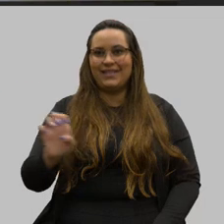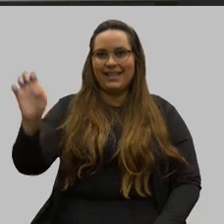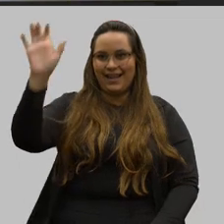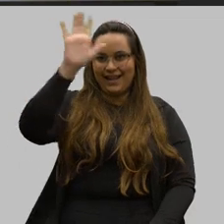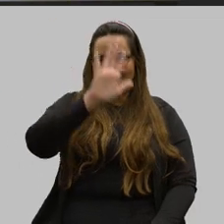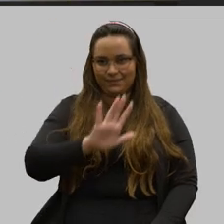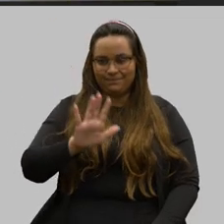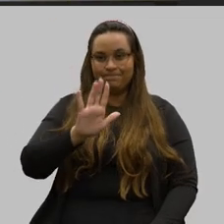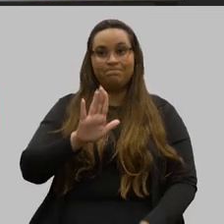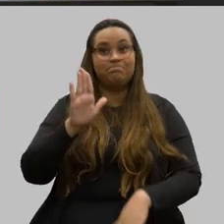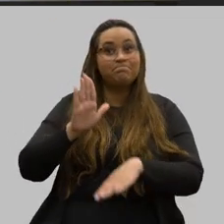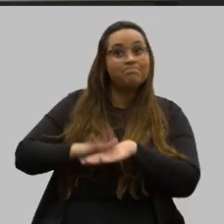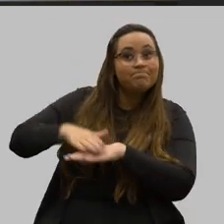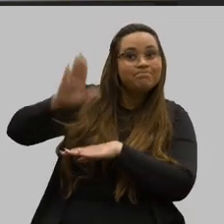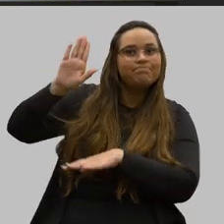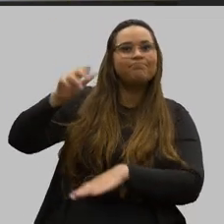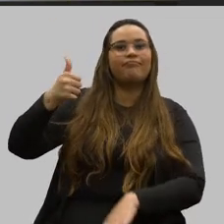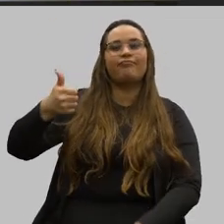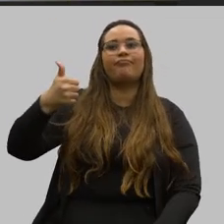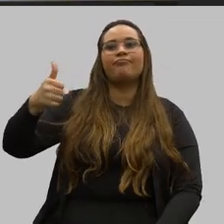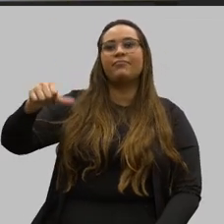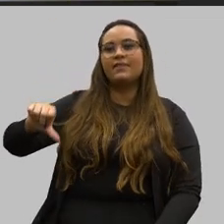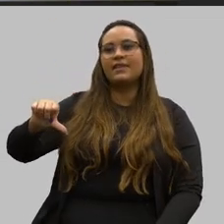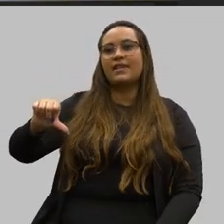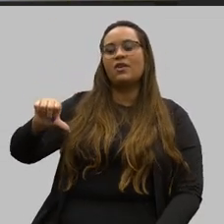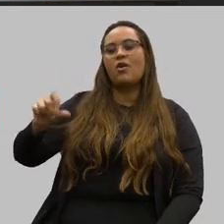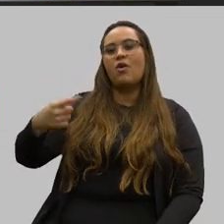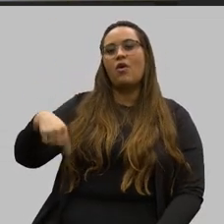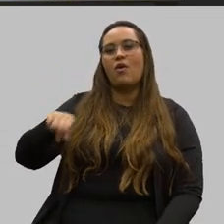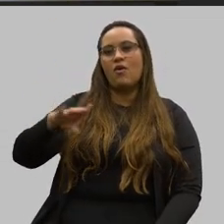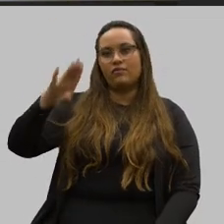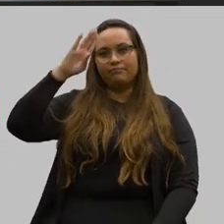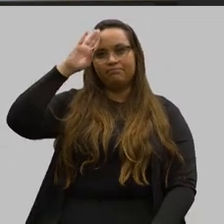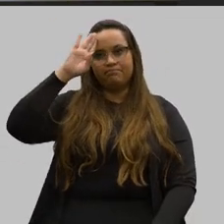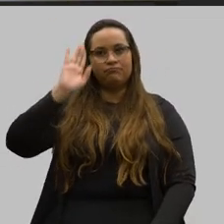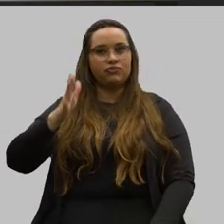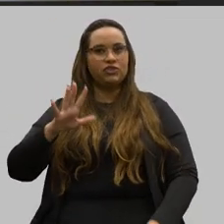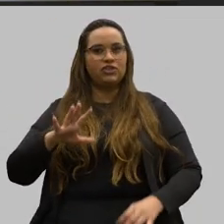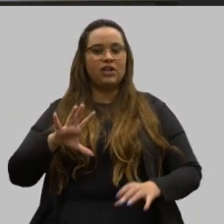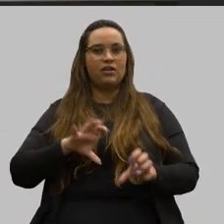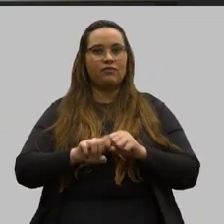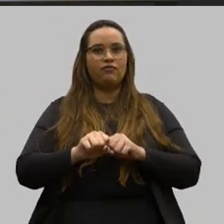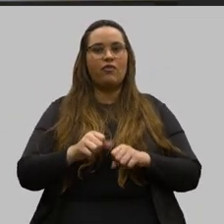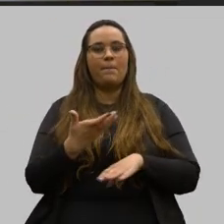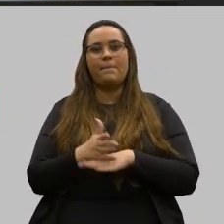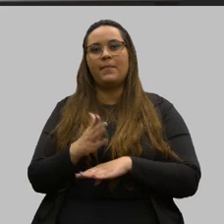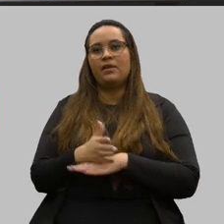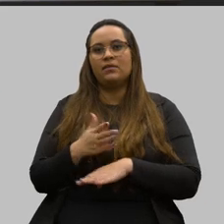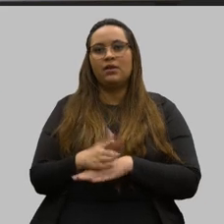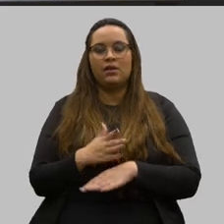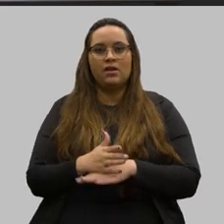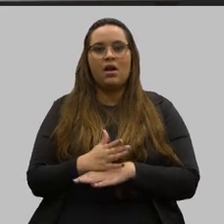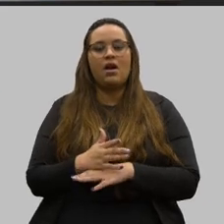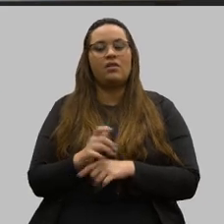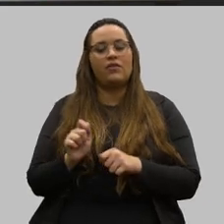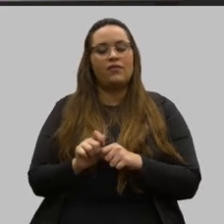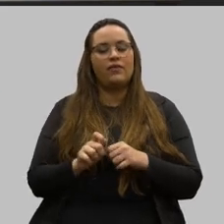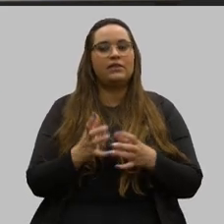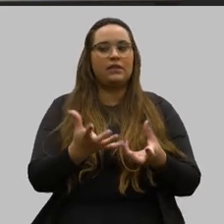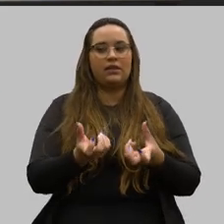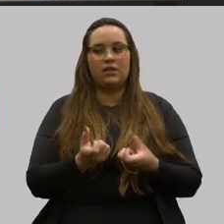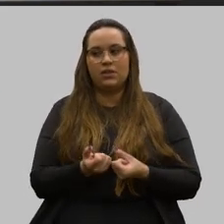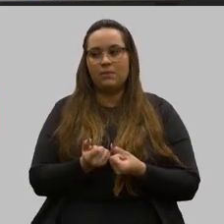temos mais de 119 militares com formação específica e que vão fazer os diversos atendimentos nas